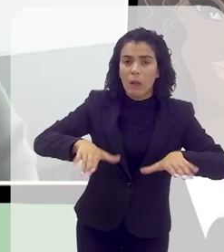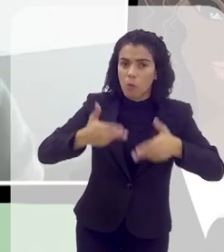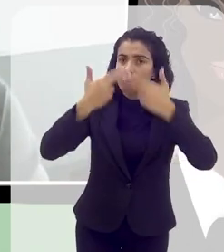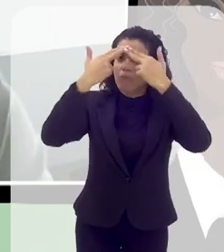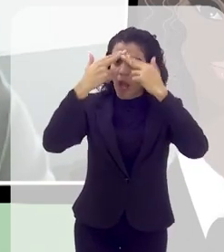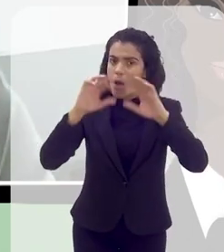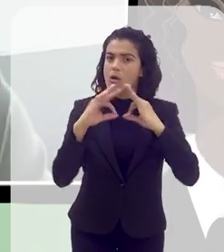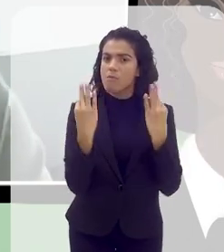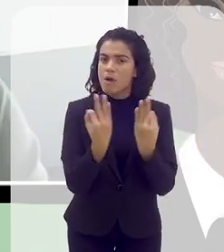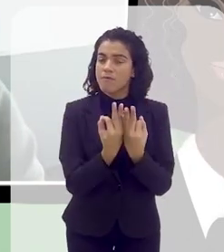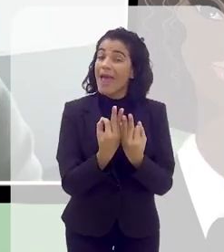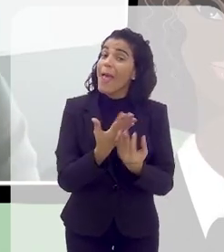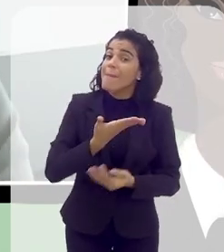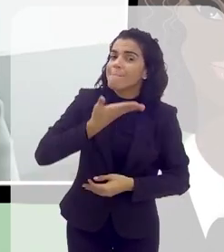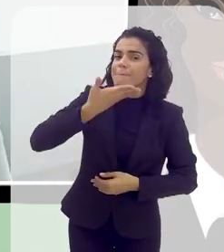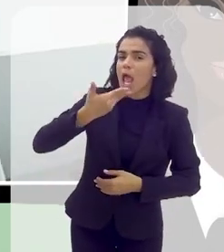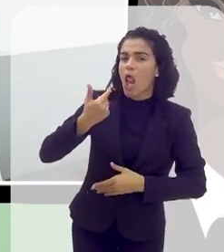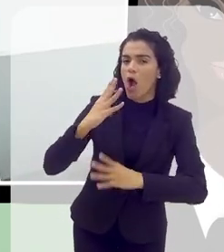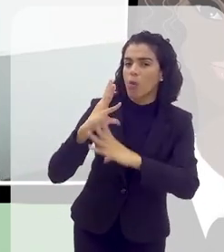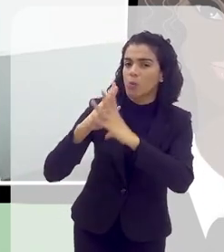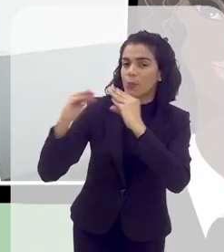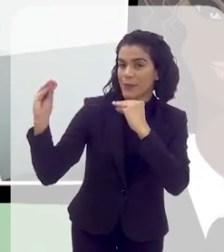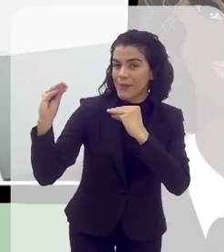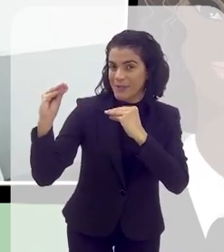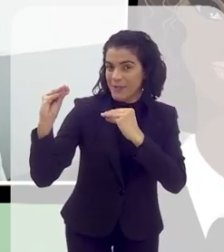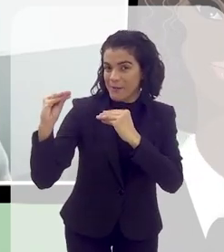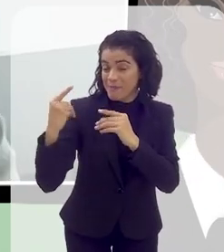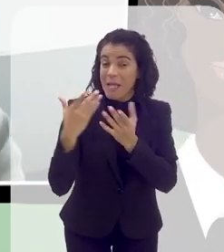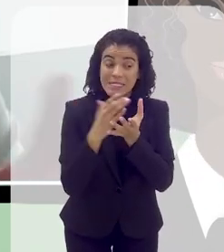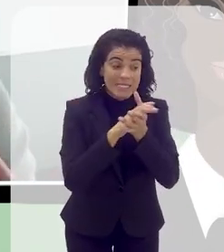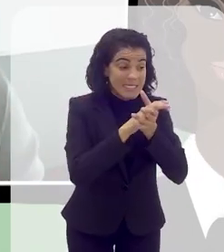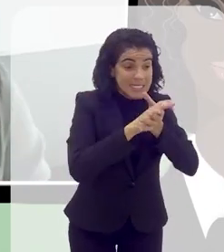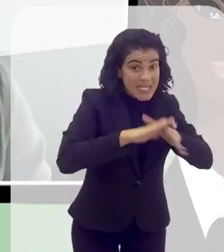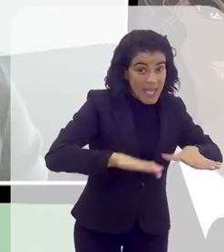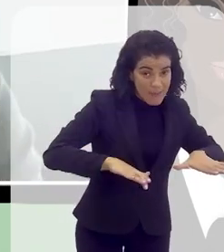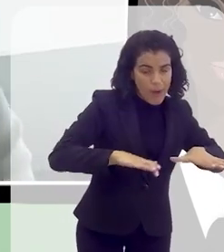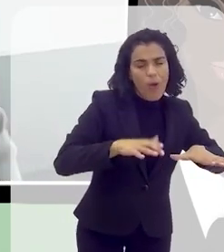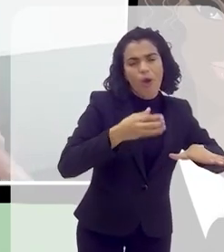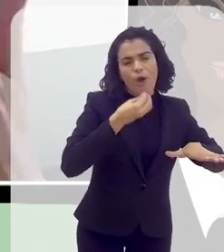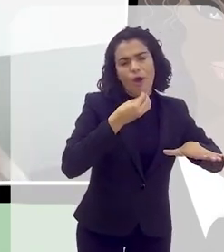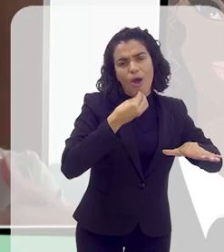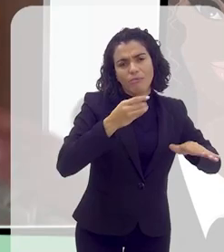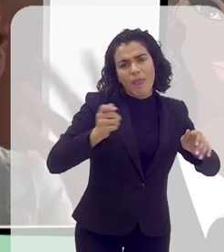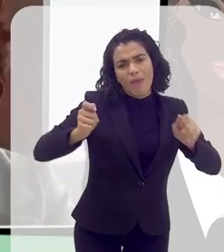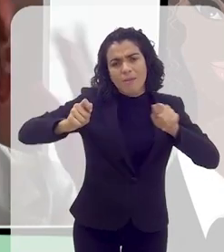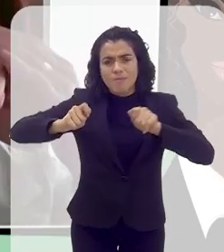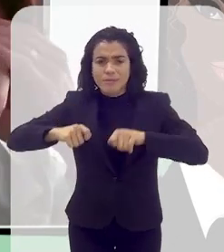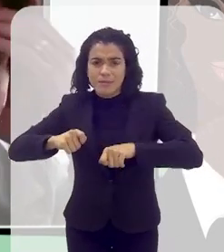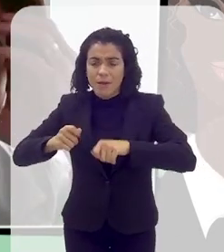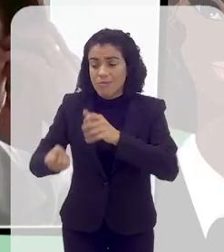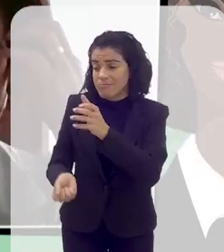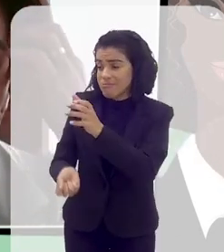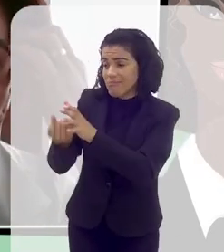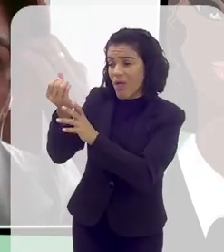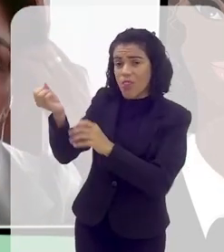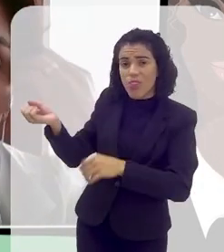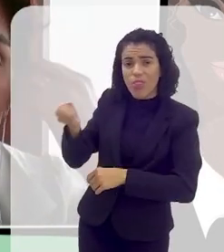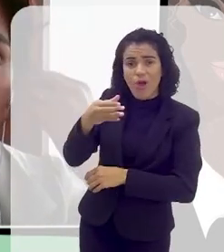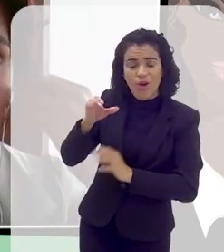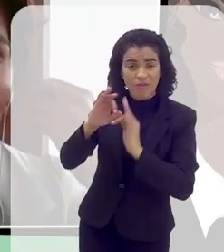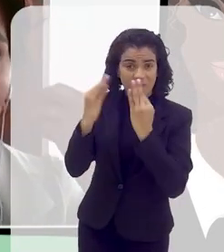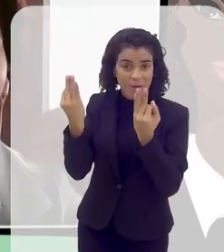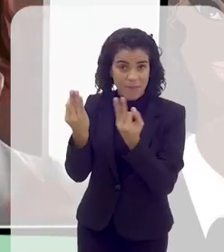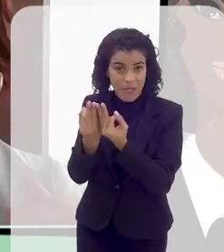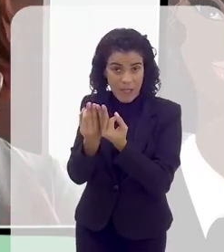mesmo sendo um grande trauma familiar, é a melhor saída. Então a pessoa se separa e, é claro, tem a possibilidade de constituir uma